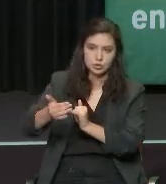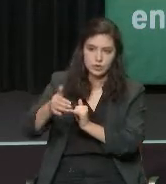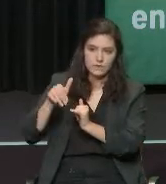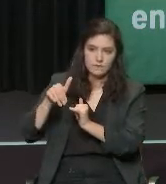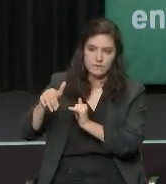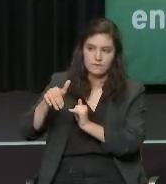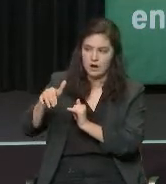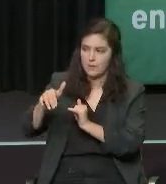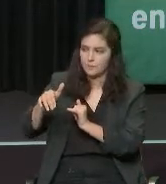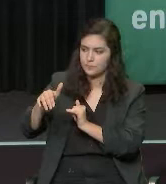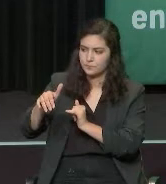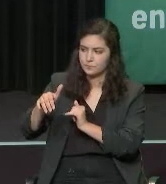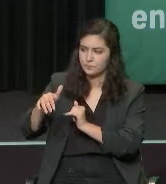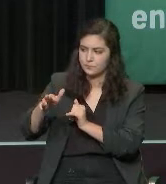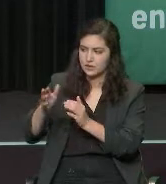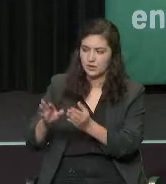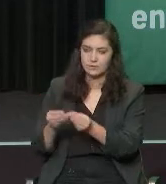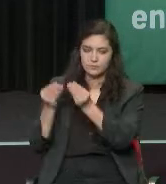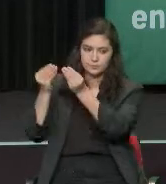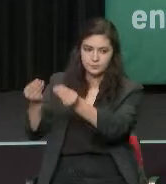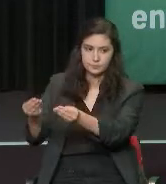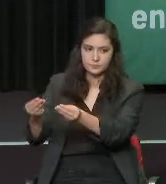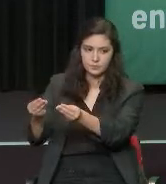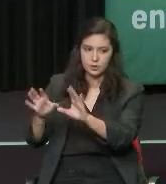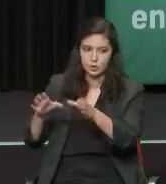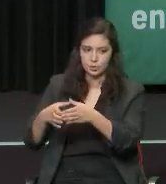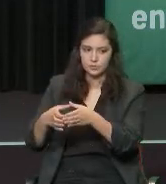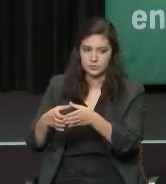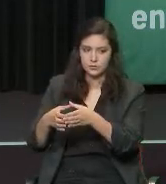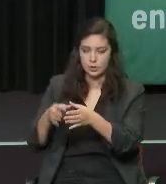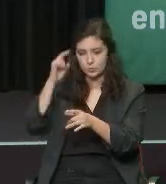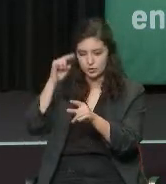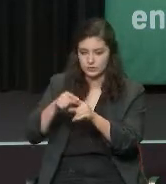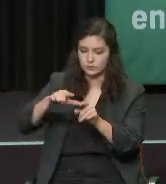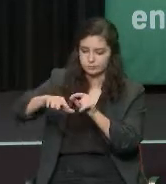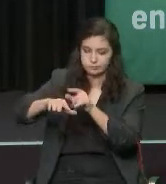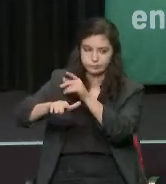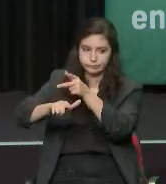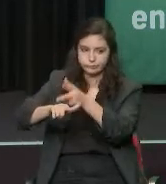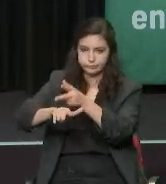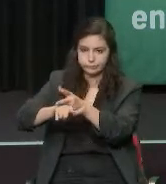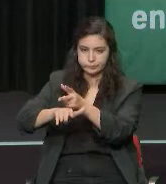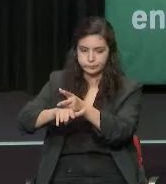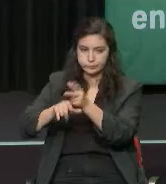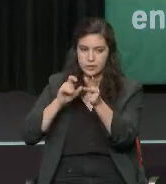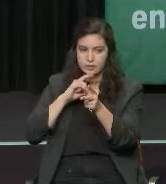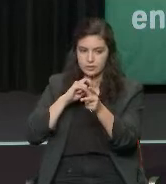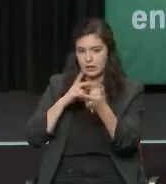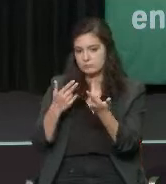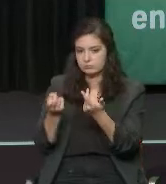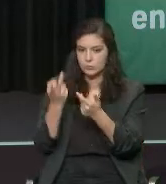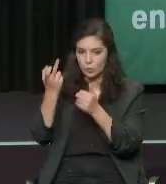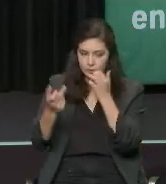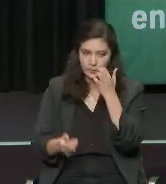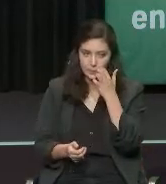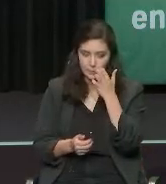portanto, isto temos a possibilidade de fazê-lo durante um ano sem custos, durante um ano, em fevereiro do